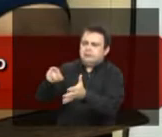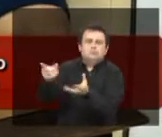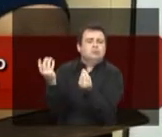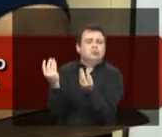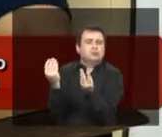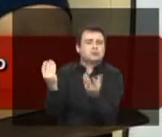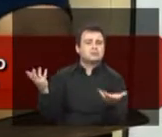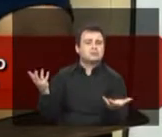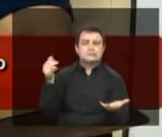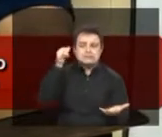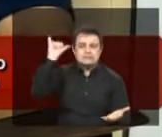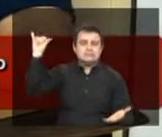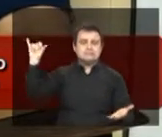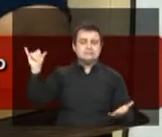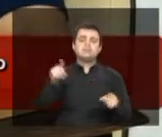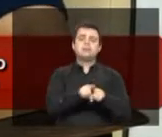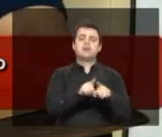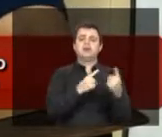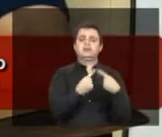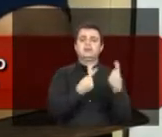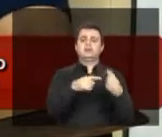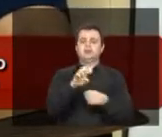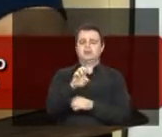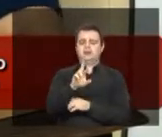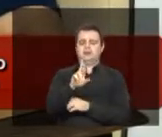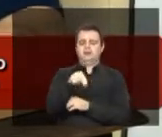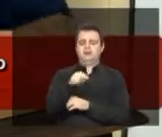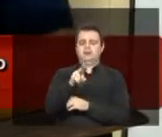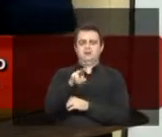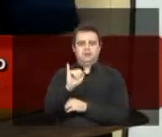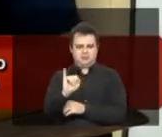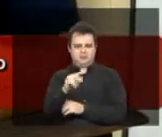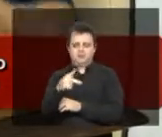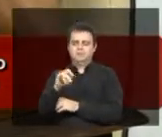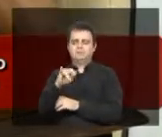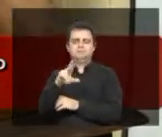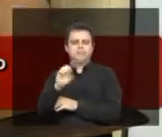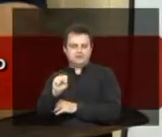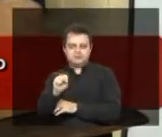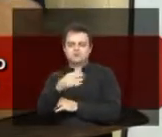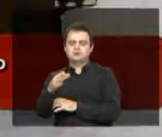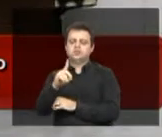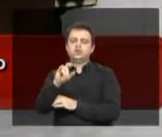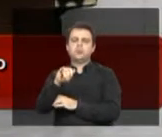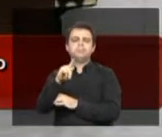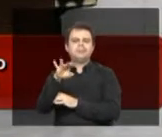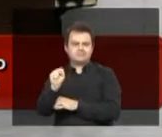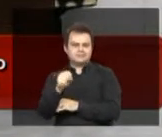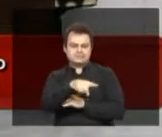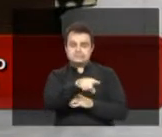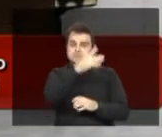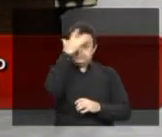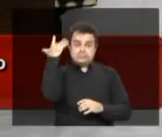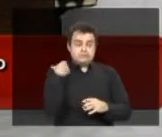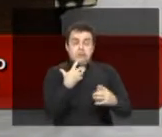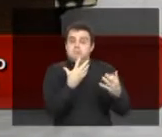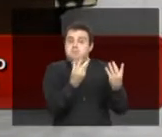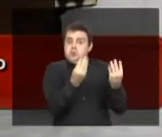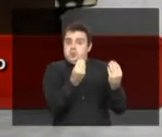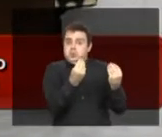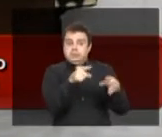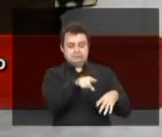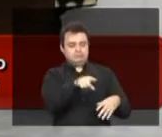da Hernani Pires Domingues, foi uma medida paliativa. Tem um desnível que está ali, eu